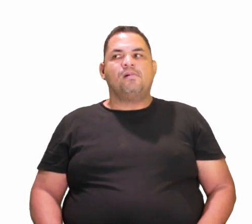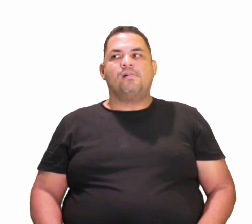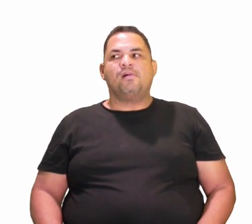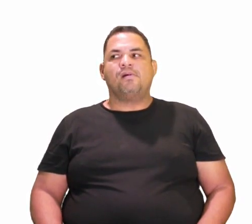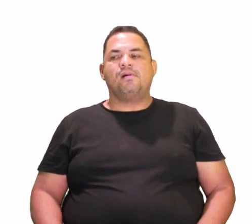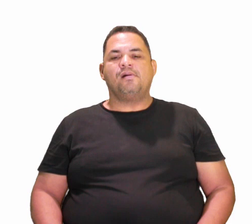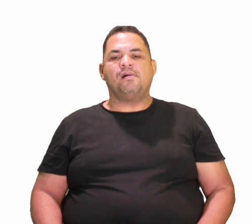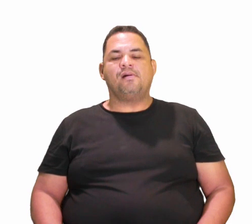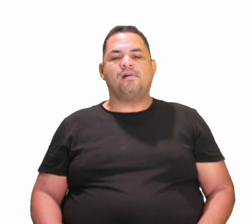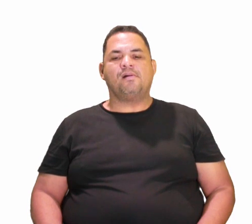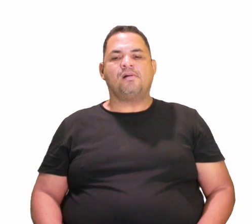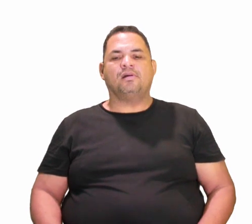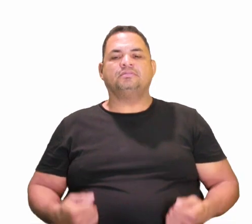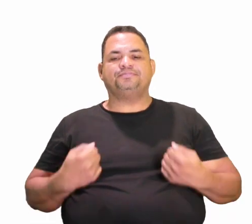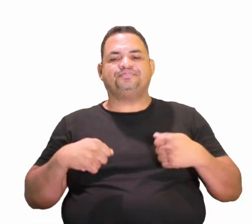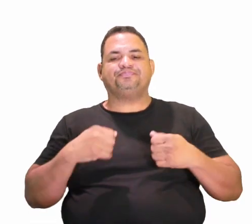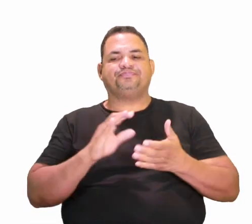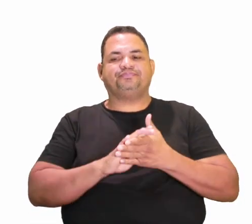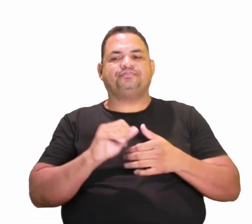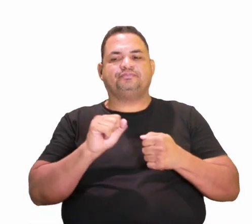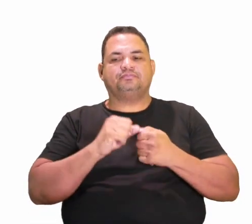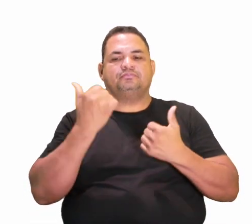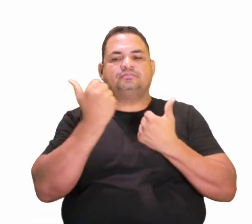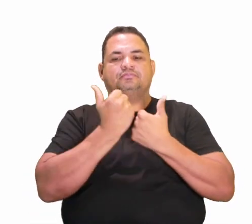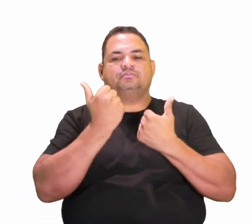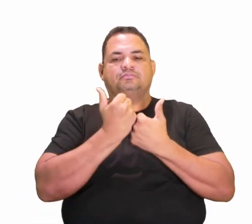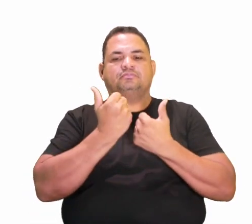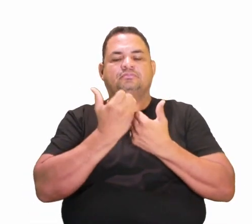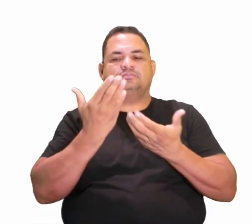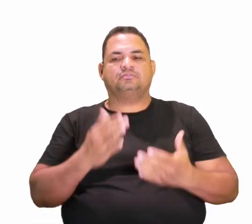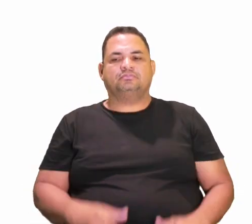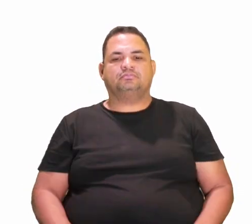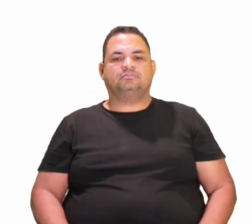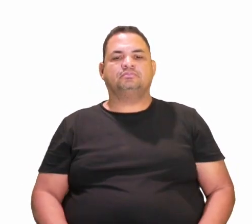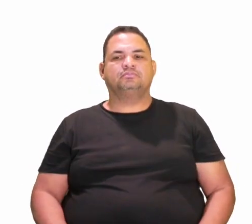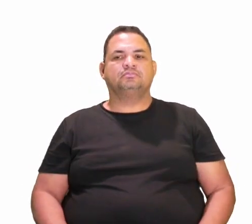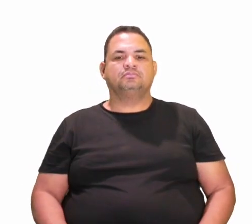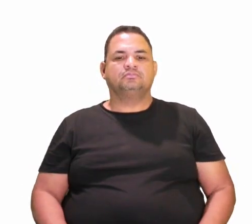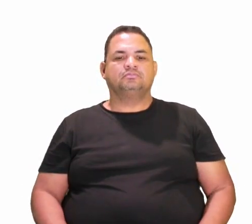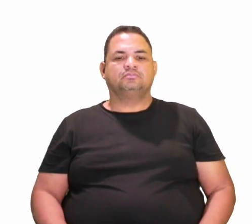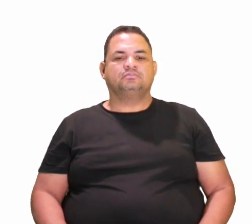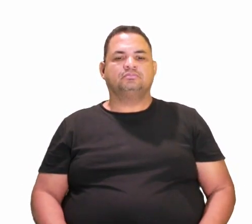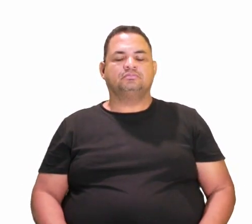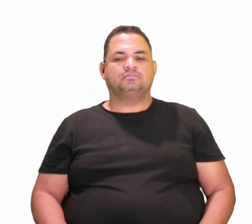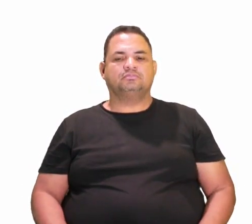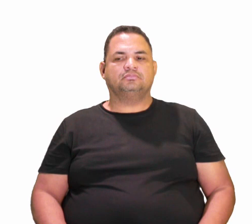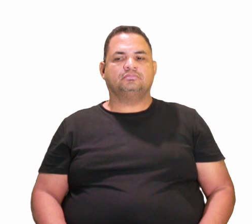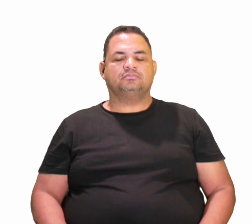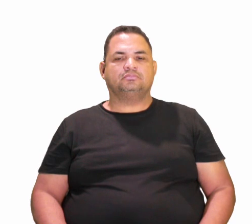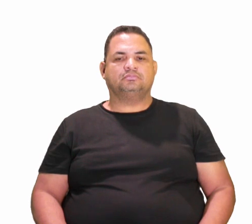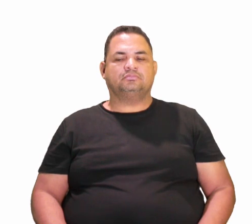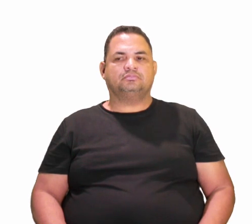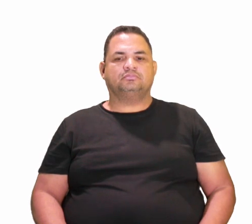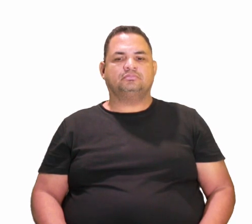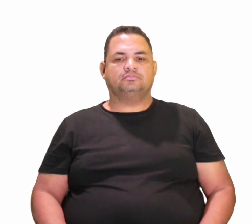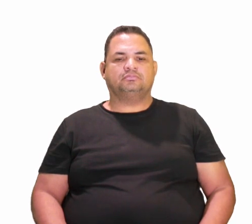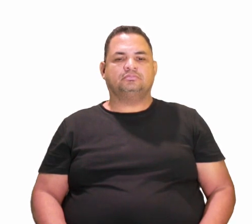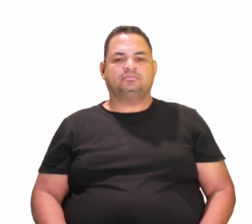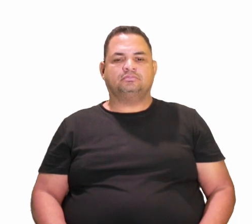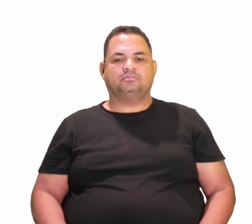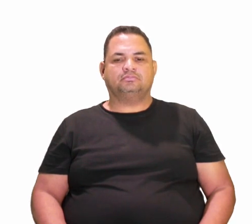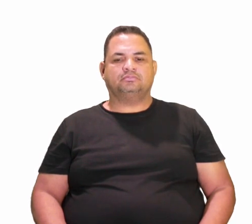Aí sim, aí eu posso fazer isso, substituir o it pelo pronome, pela palavra Halloween, sem problema nenhum, tá? Halloween